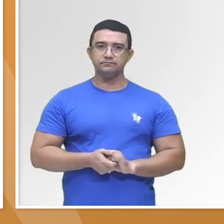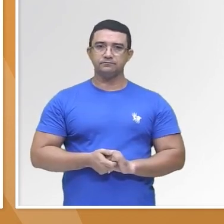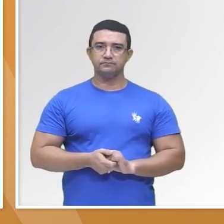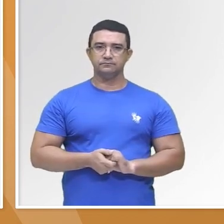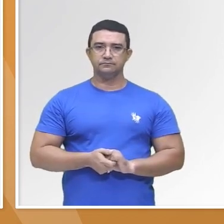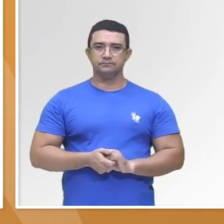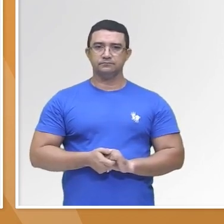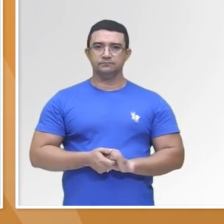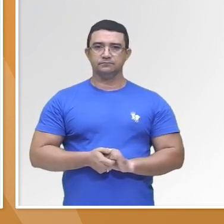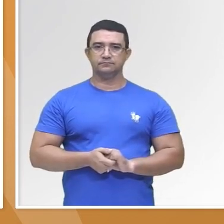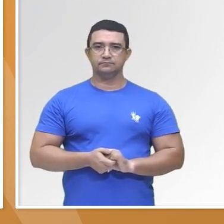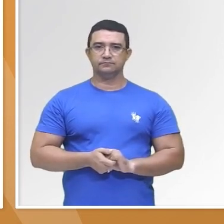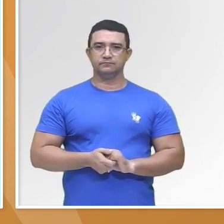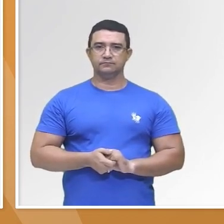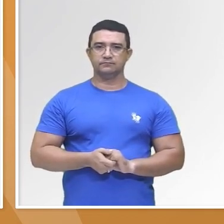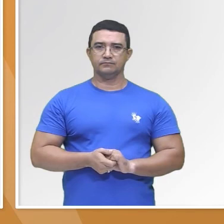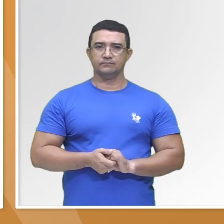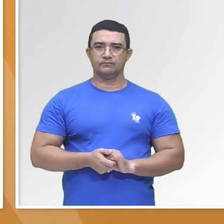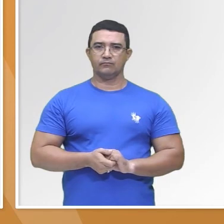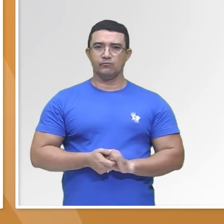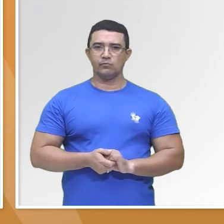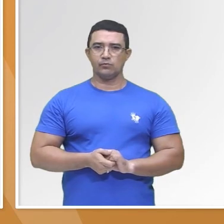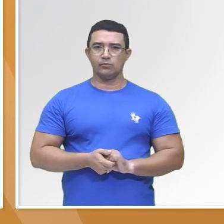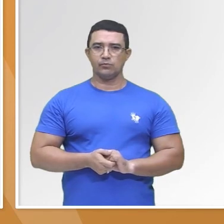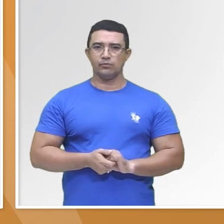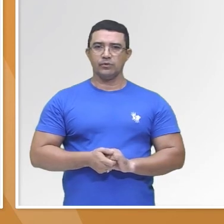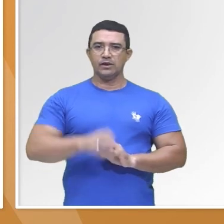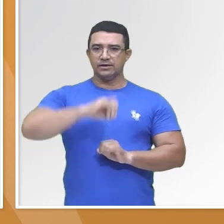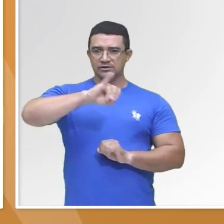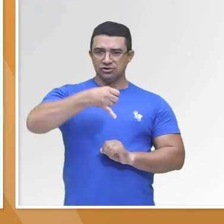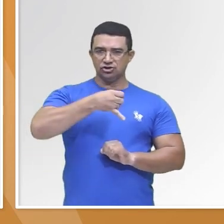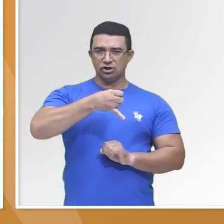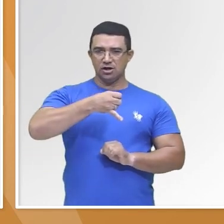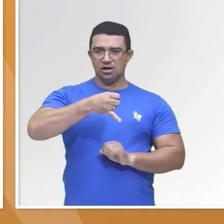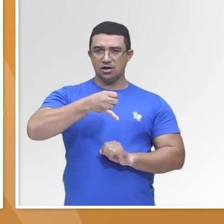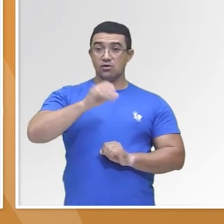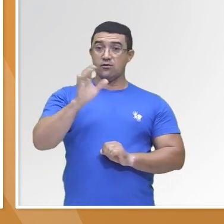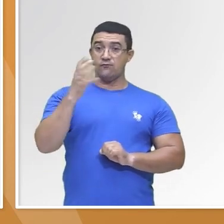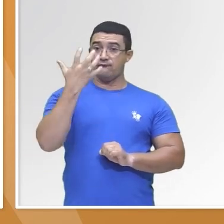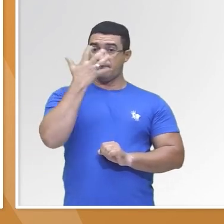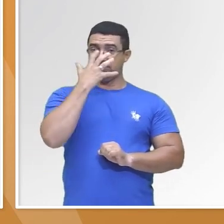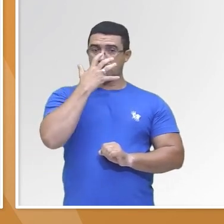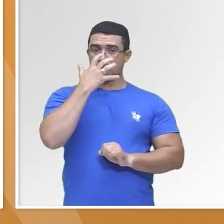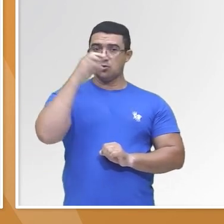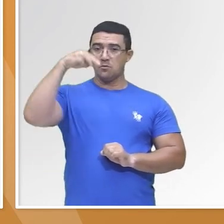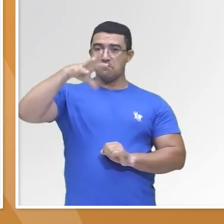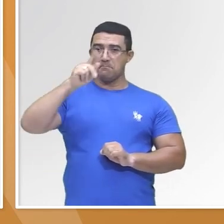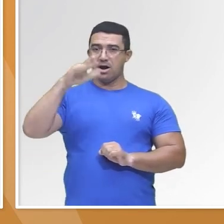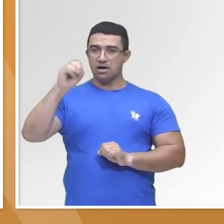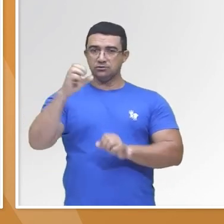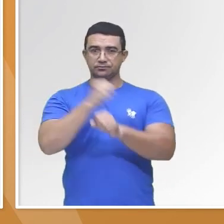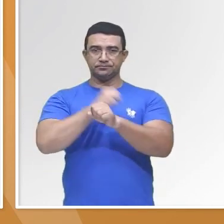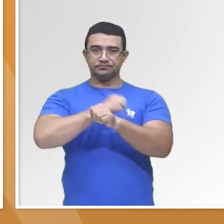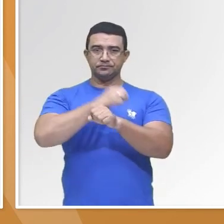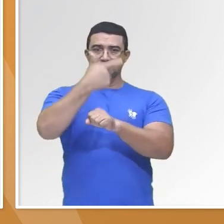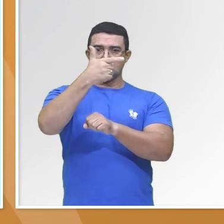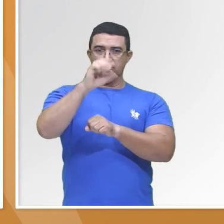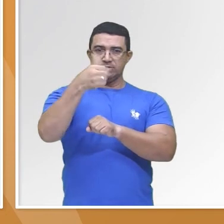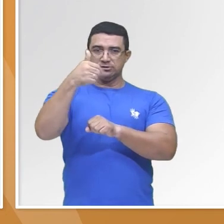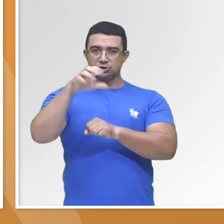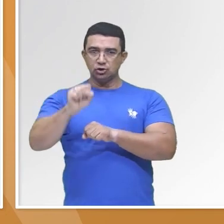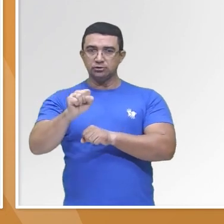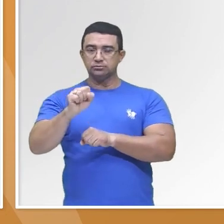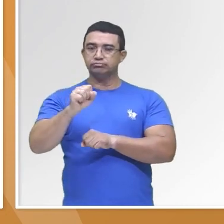linha meio rosa, né? Janeiro, fevereiro e março de 2018, a taxa de desocupação era